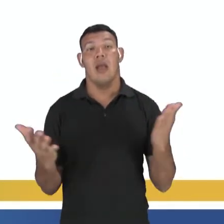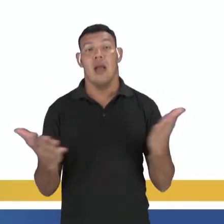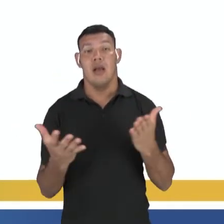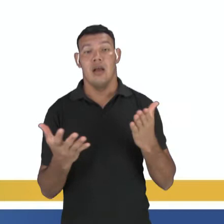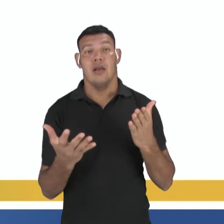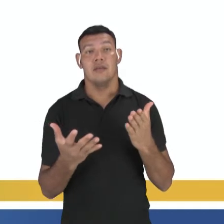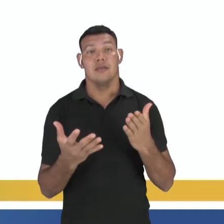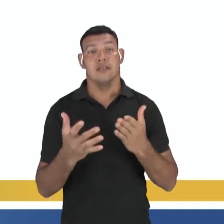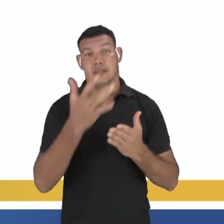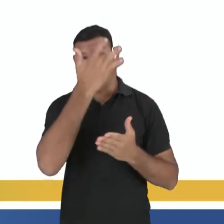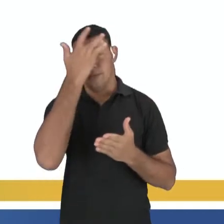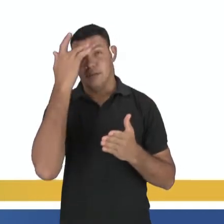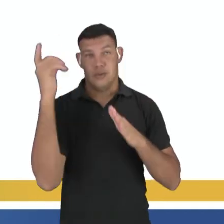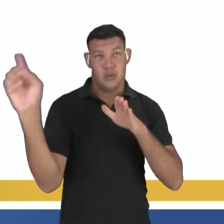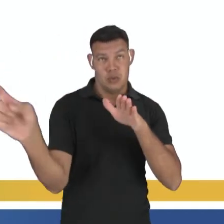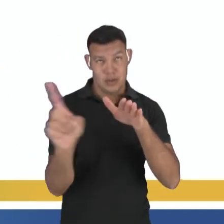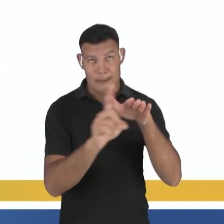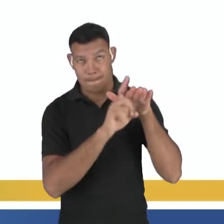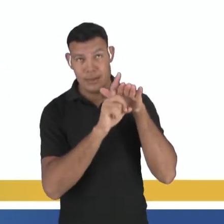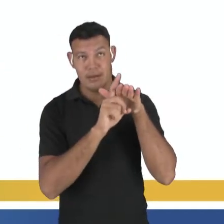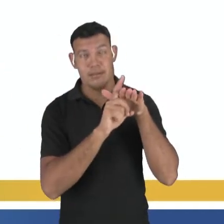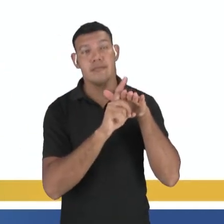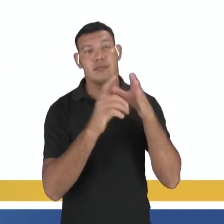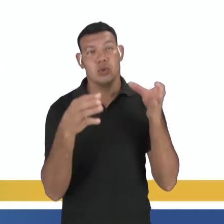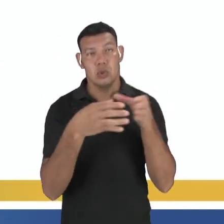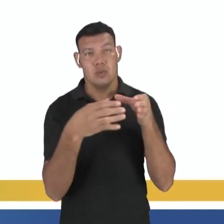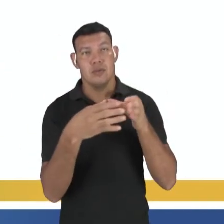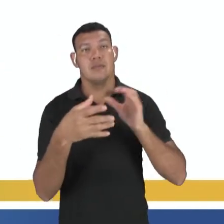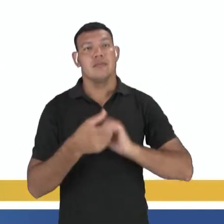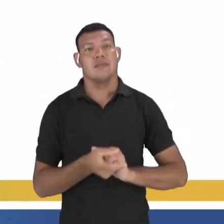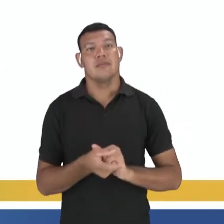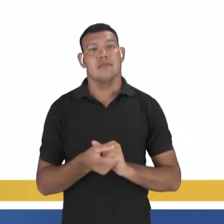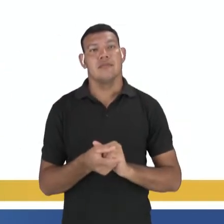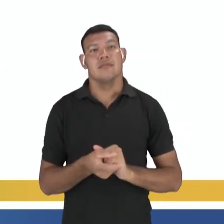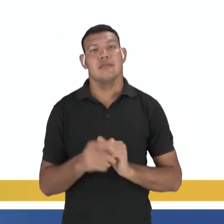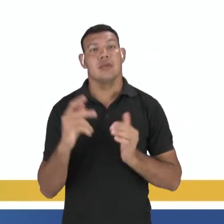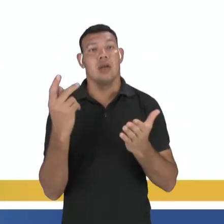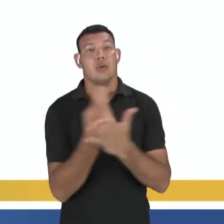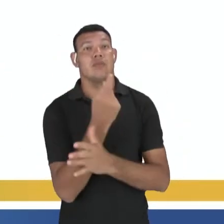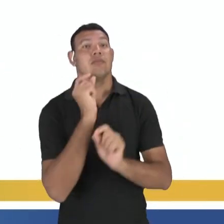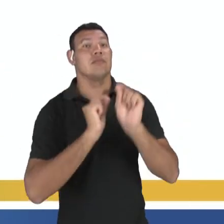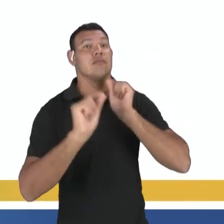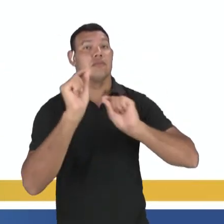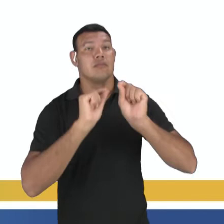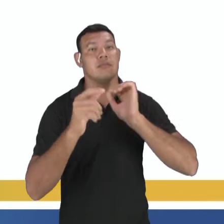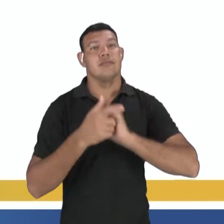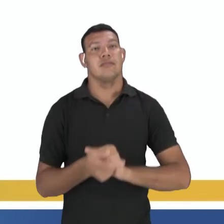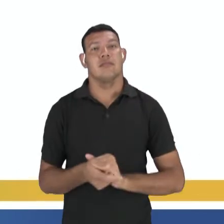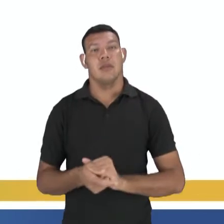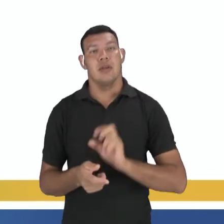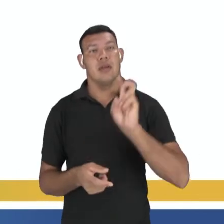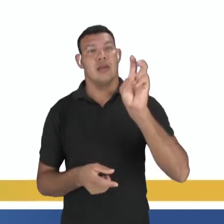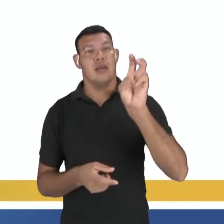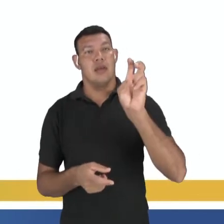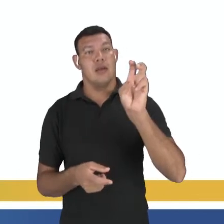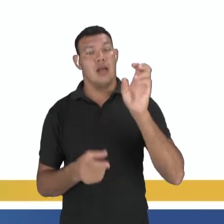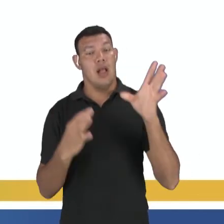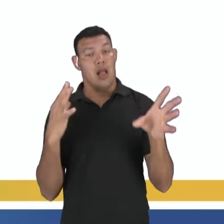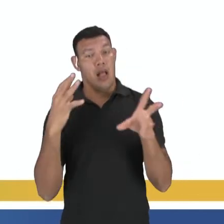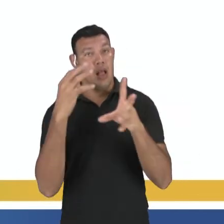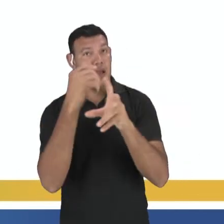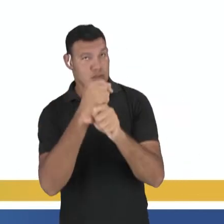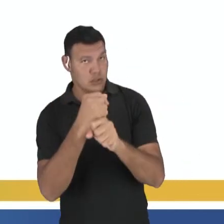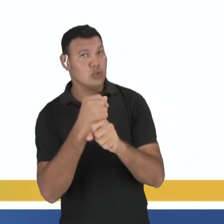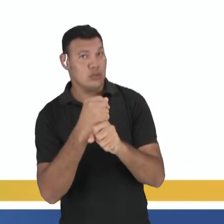Agora, se a pessoa que tem 12 anos entrar no grupo, o que vai acontecer? Qual vai ser a nova média? Bom, a soma